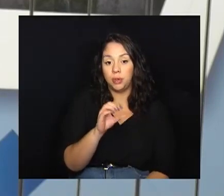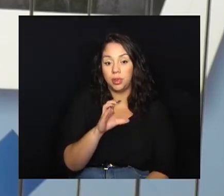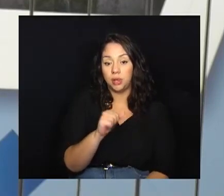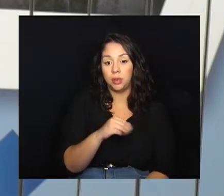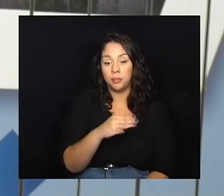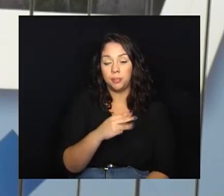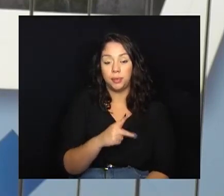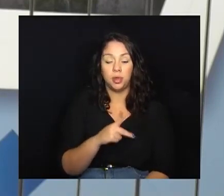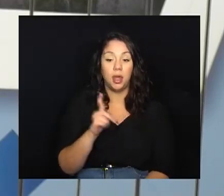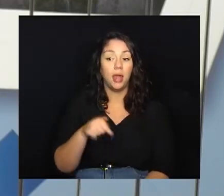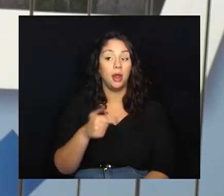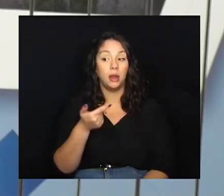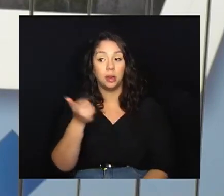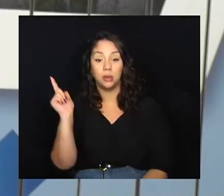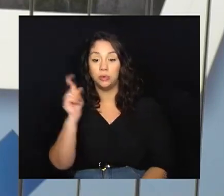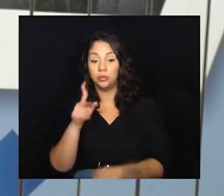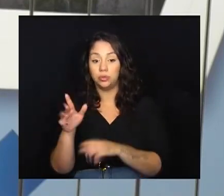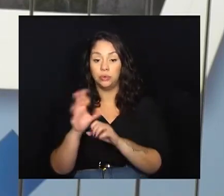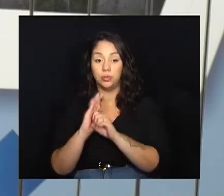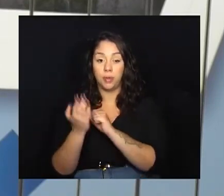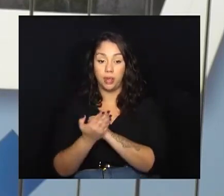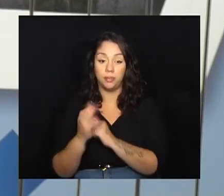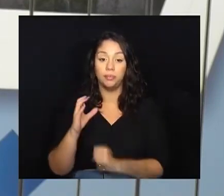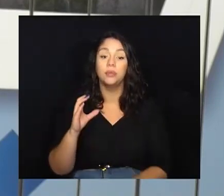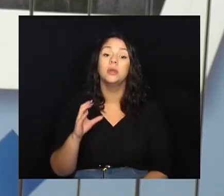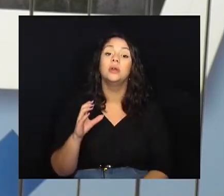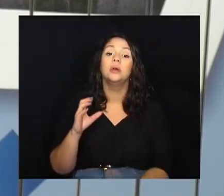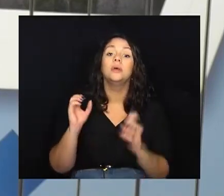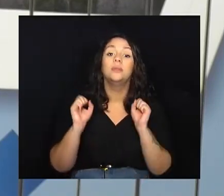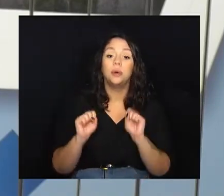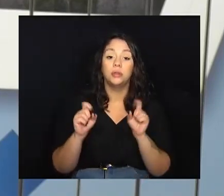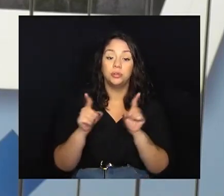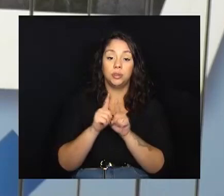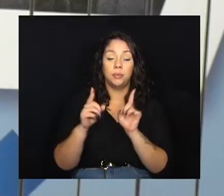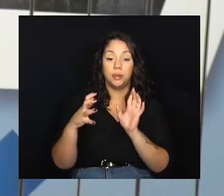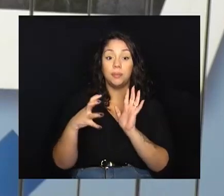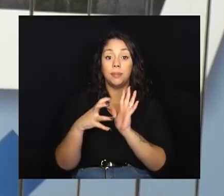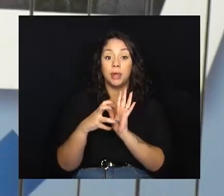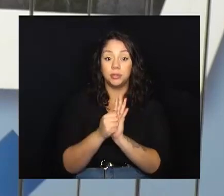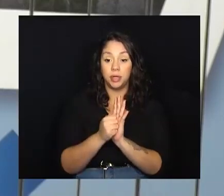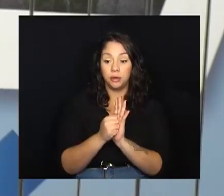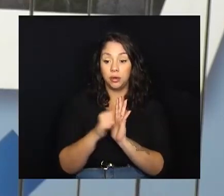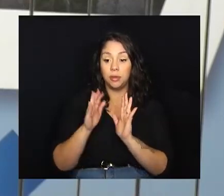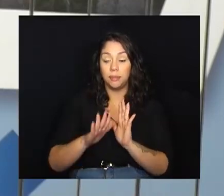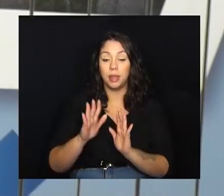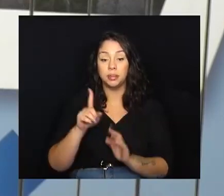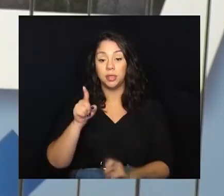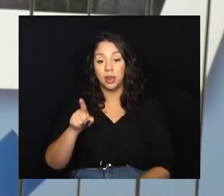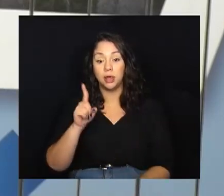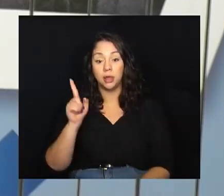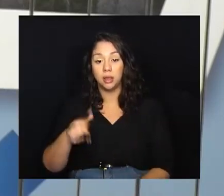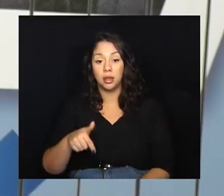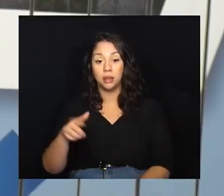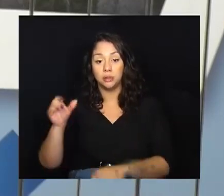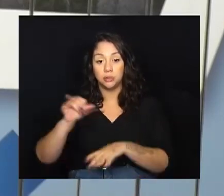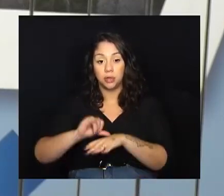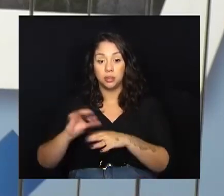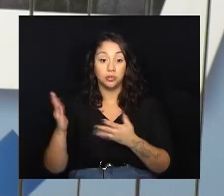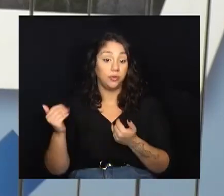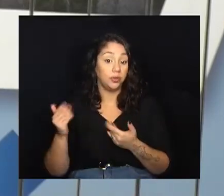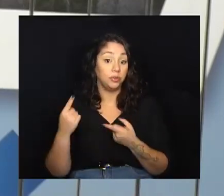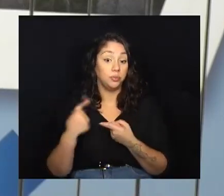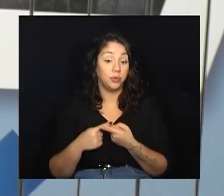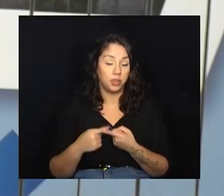e você pro camping você também pode fazer essa matrícula só que a preferência lá no centro de juventude até porque o que acontece